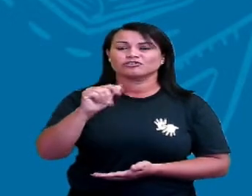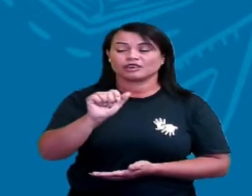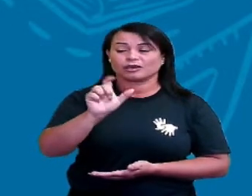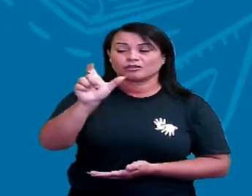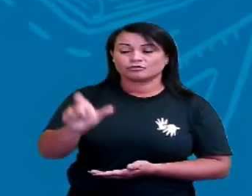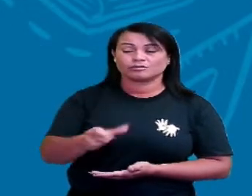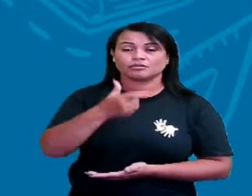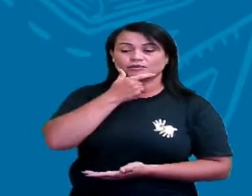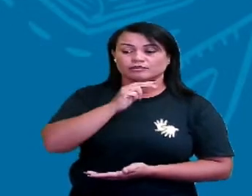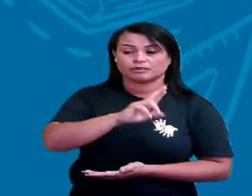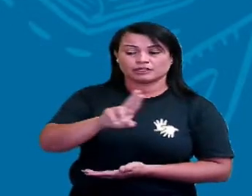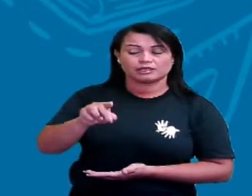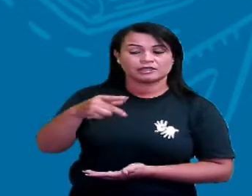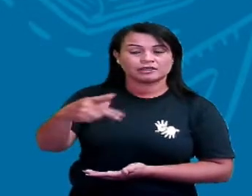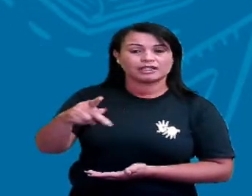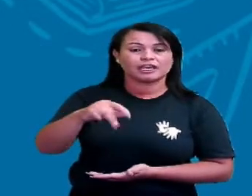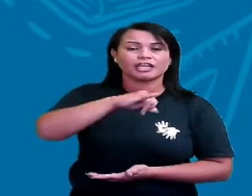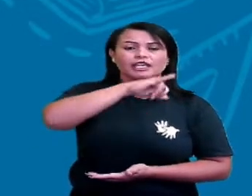de vocês é